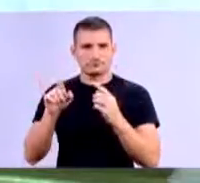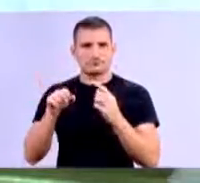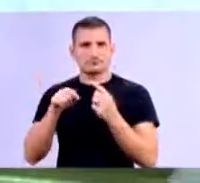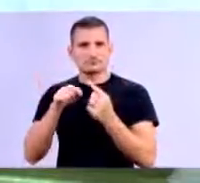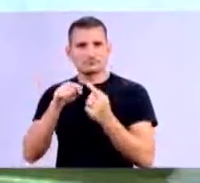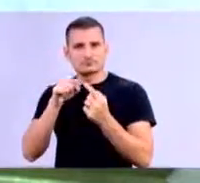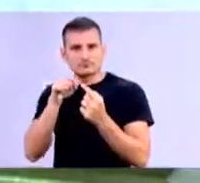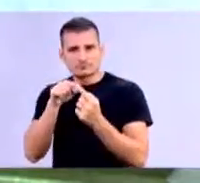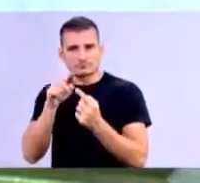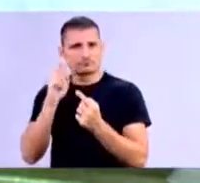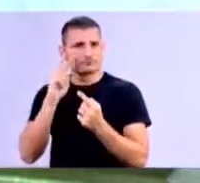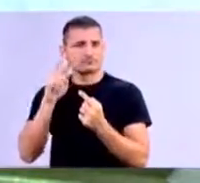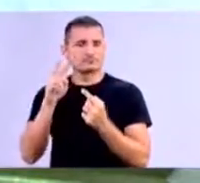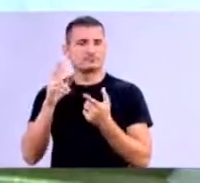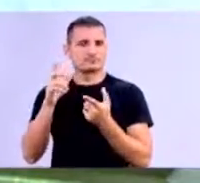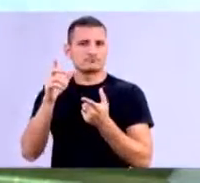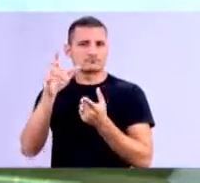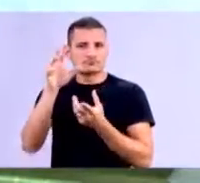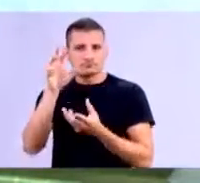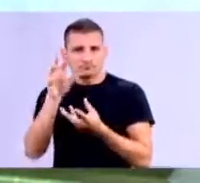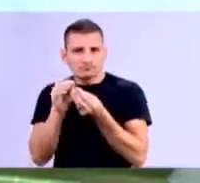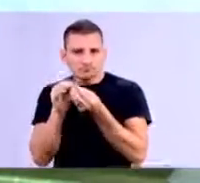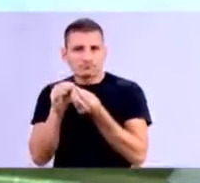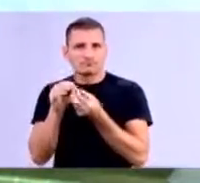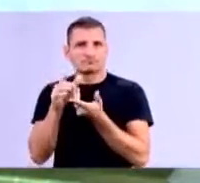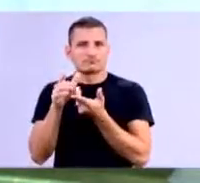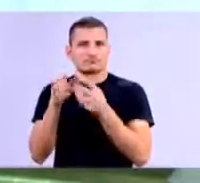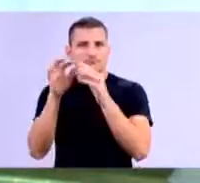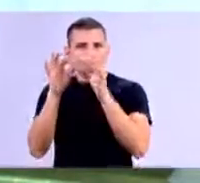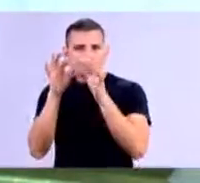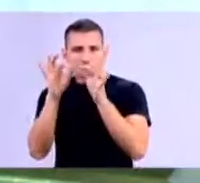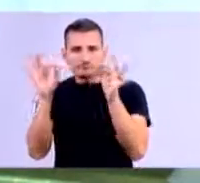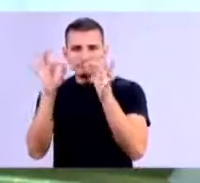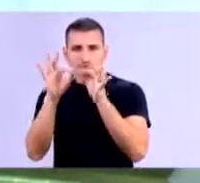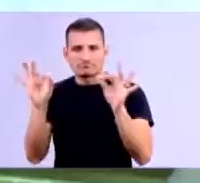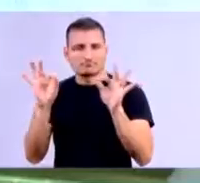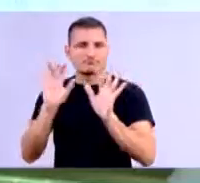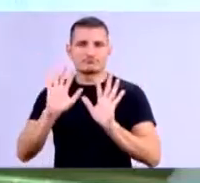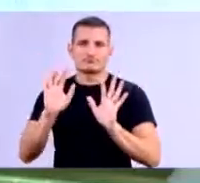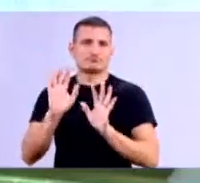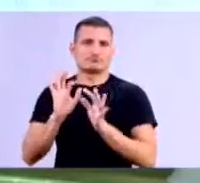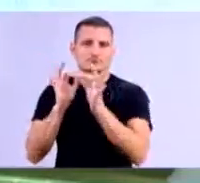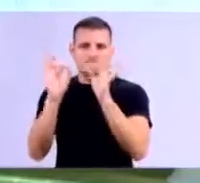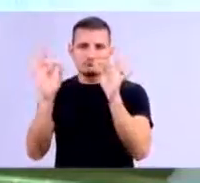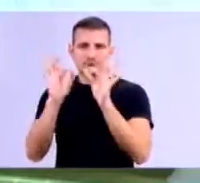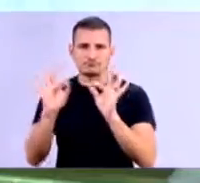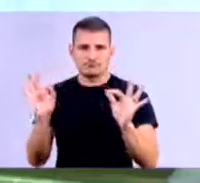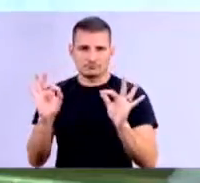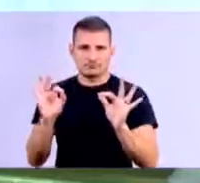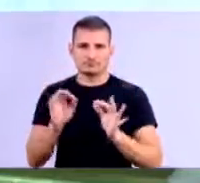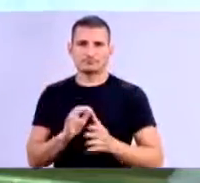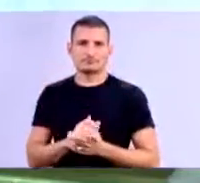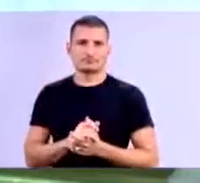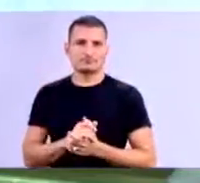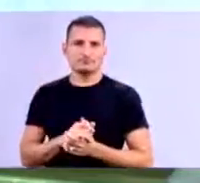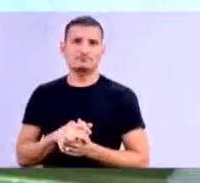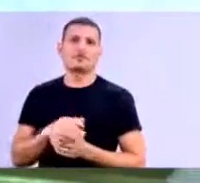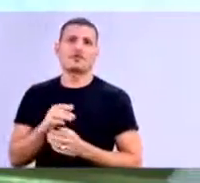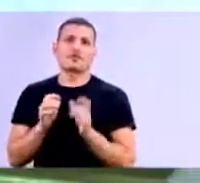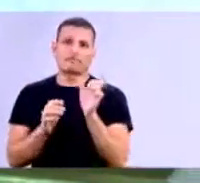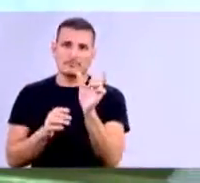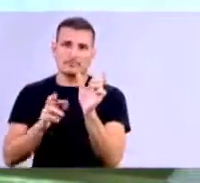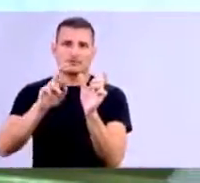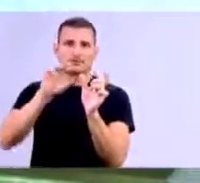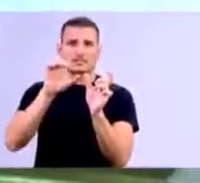Vejam que o texto ficou bem reduzido, apenas em 2 linhas. Fazer o fecho adequado, respeitosamente, a